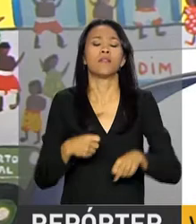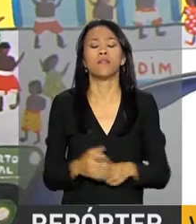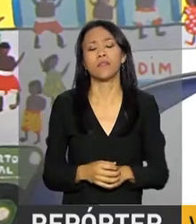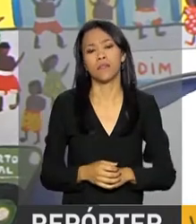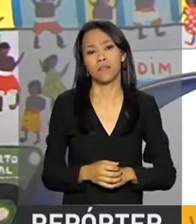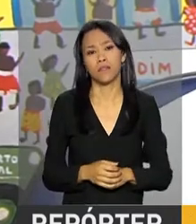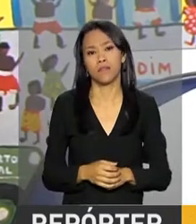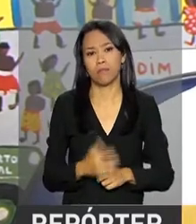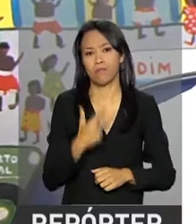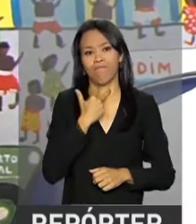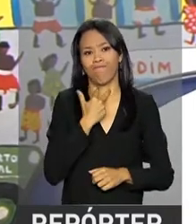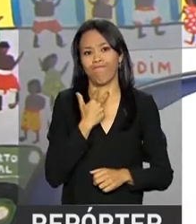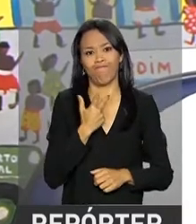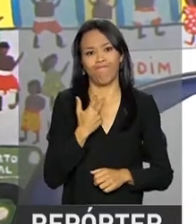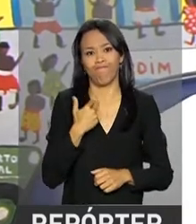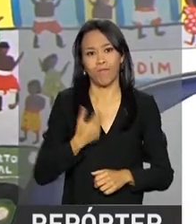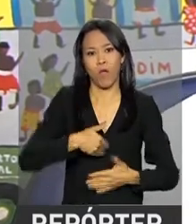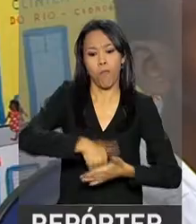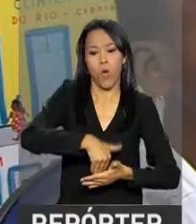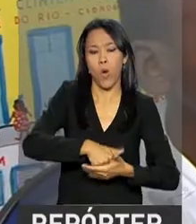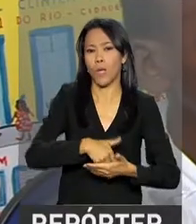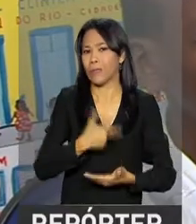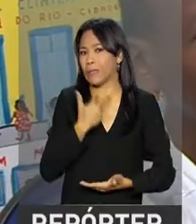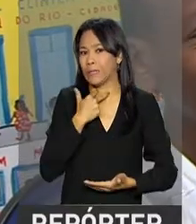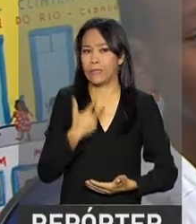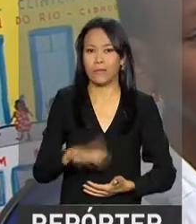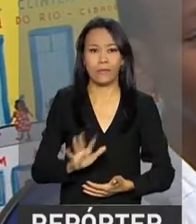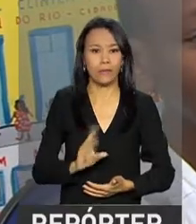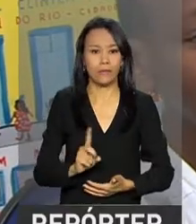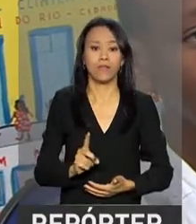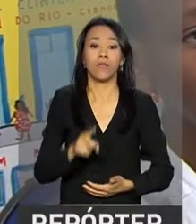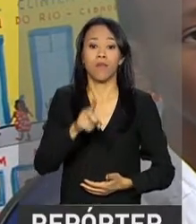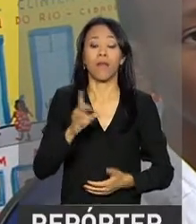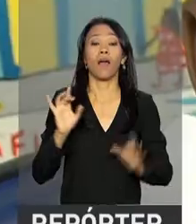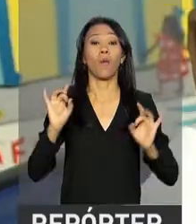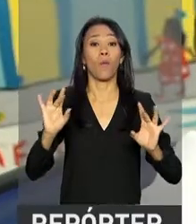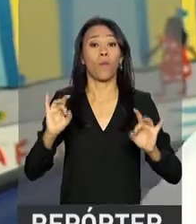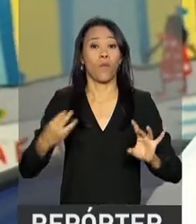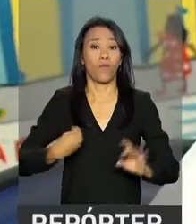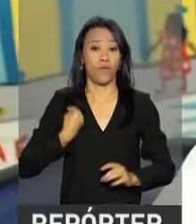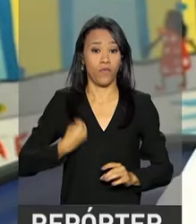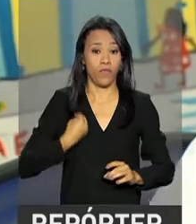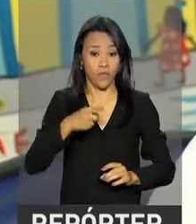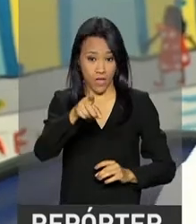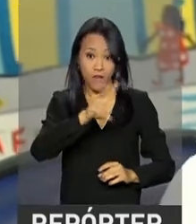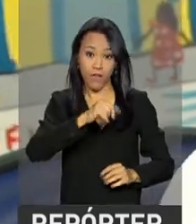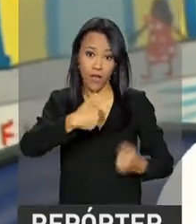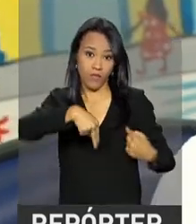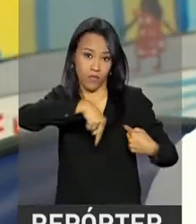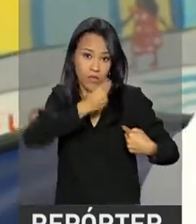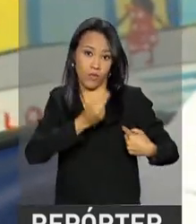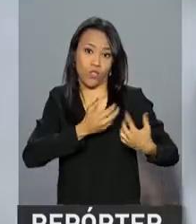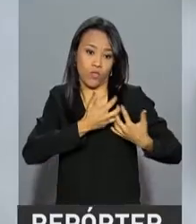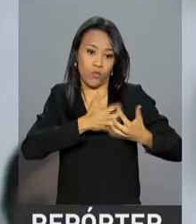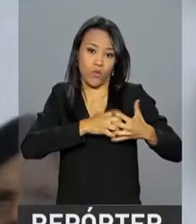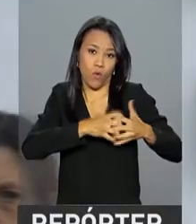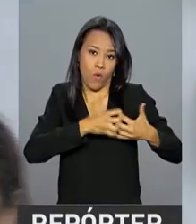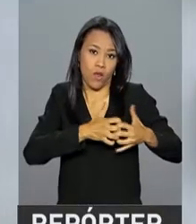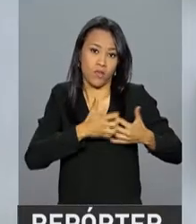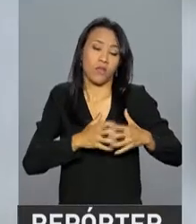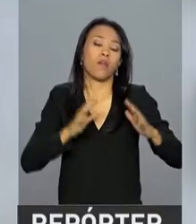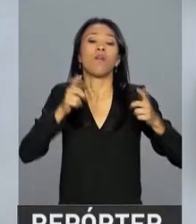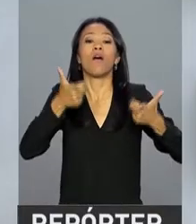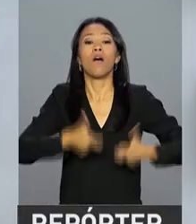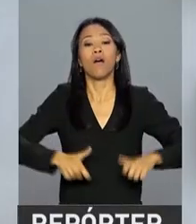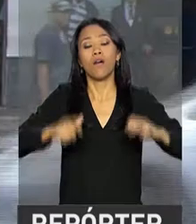e jogar boa para ganhar mais qualidade de vida victor hugo vai operar o coração no instituto nacional de